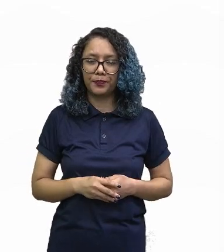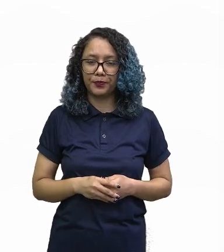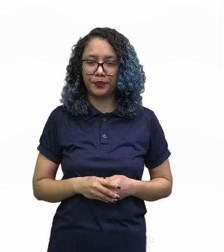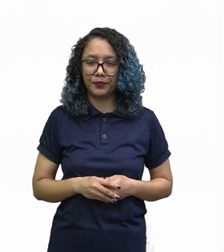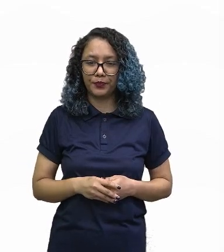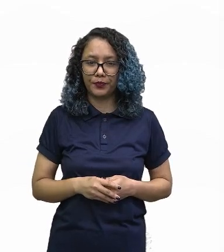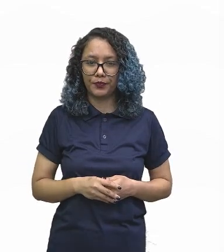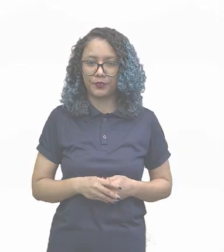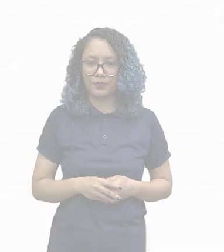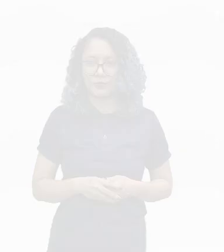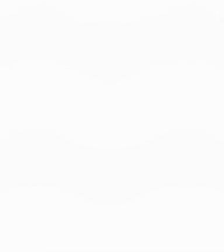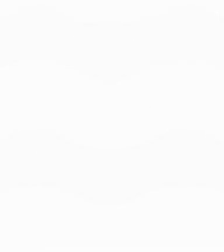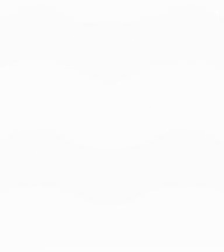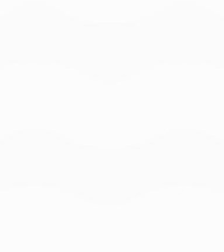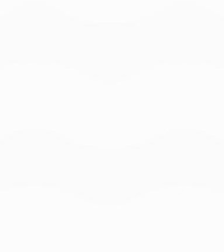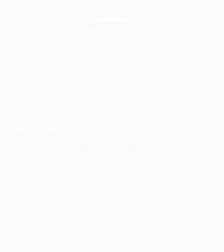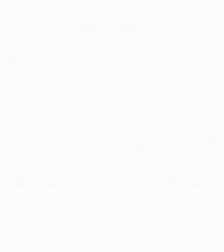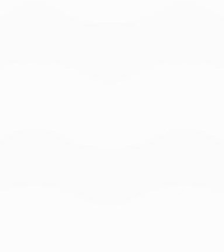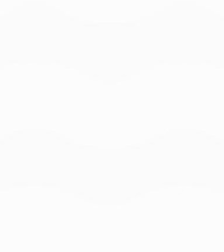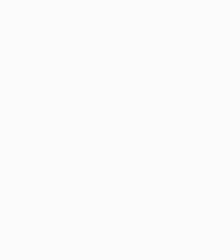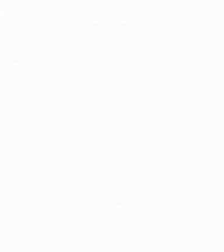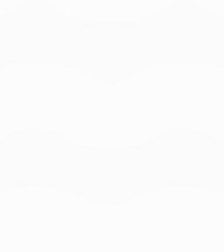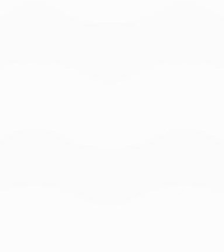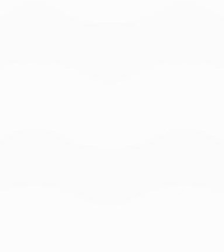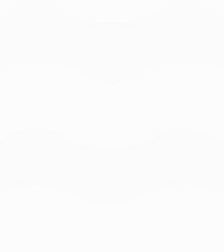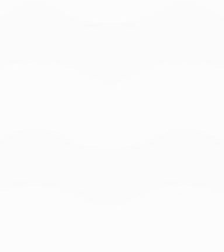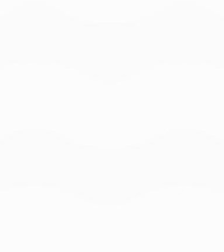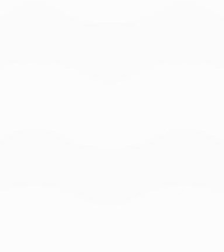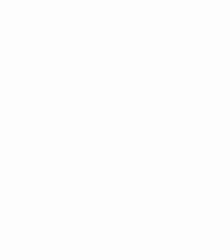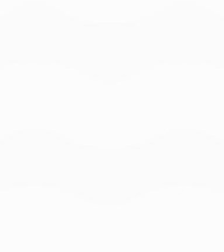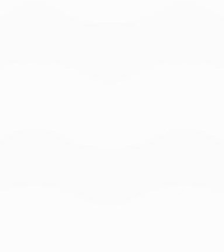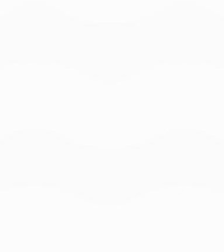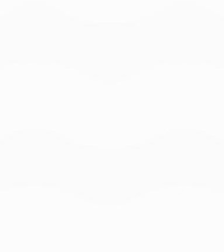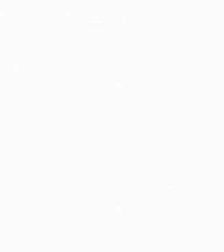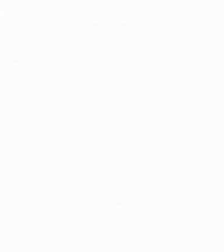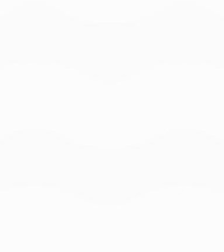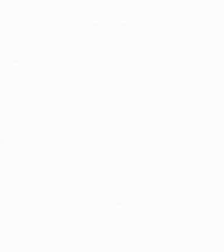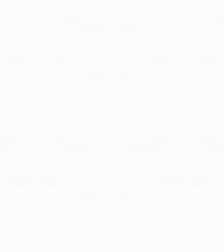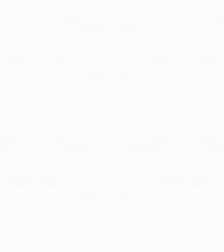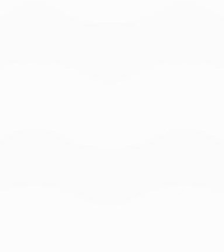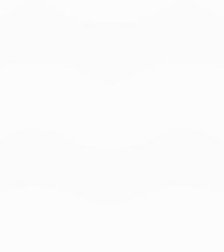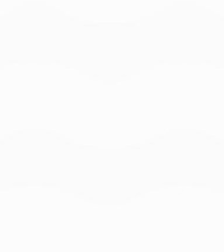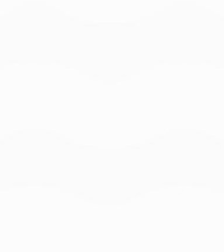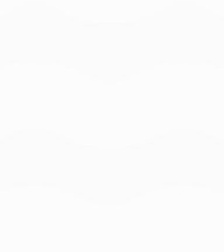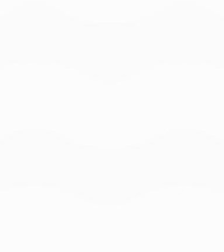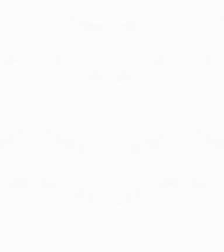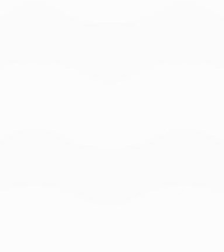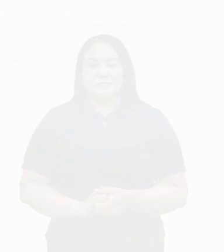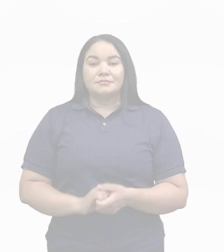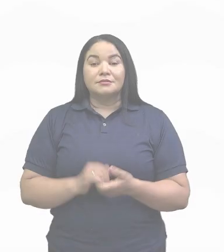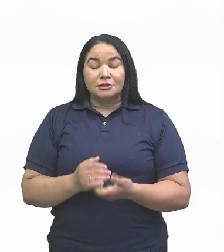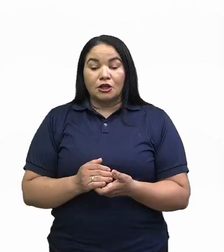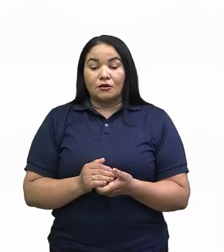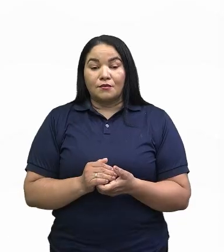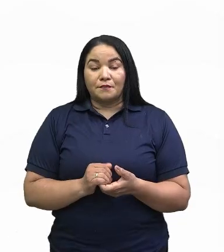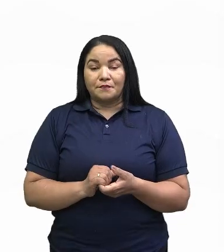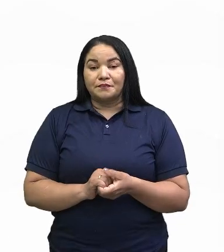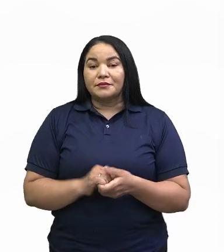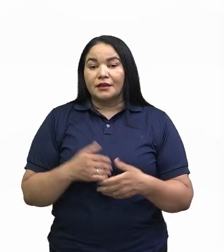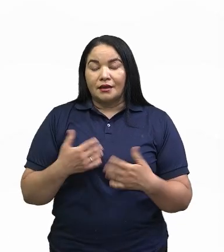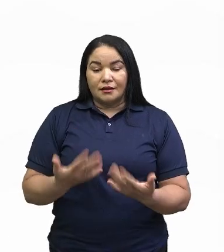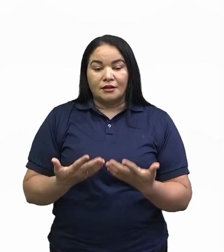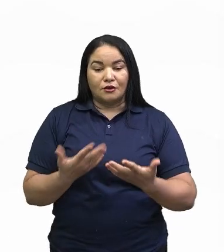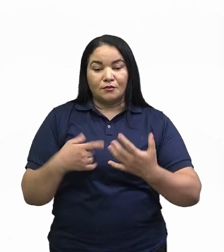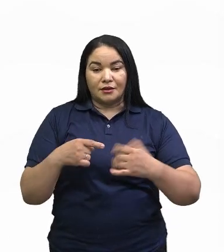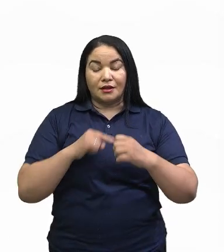diretamente proporcional à vibração, à rotação e à translação dos átomos. Lembram lá